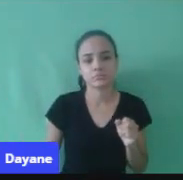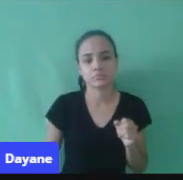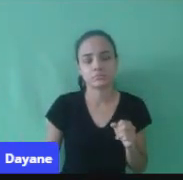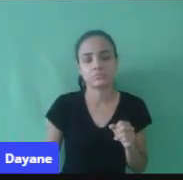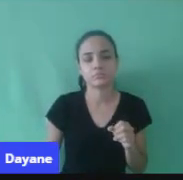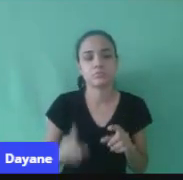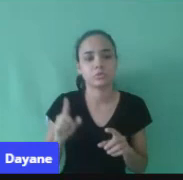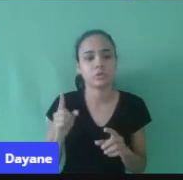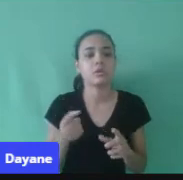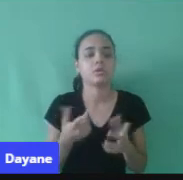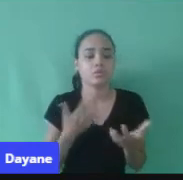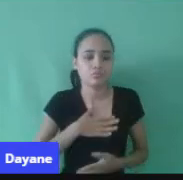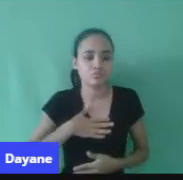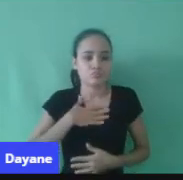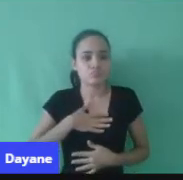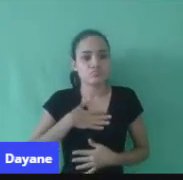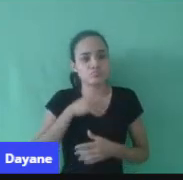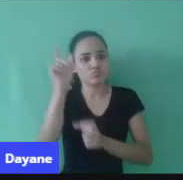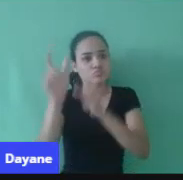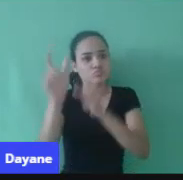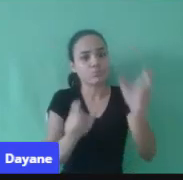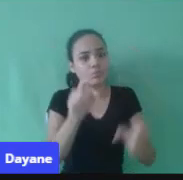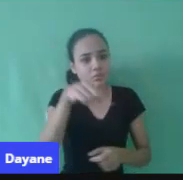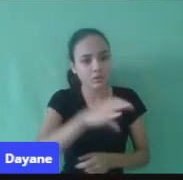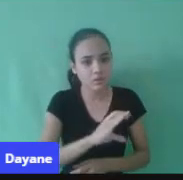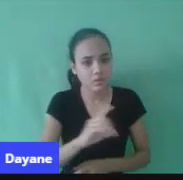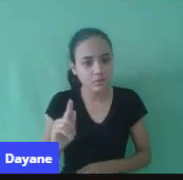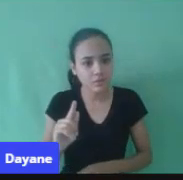que nós temos aqui. Vamos lá?